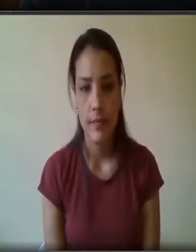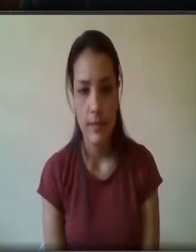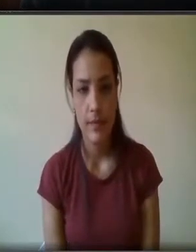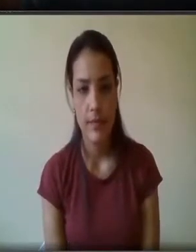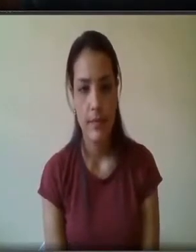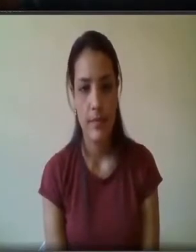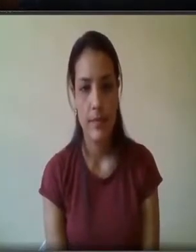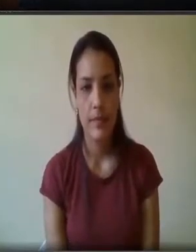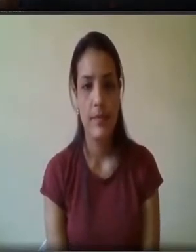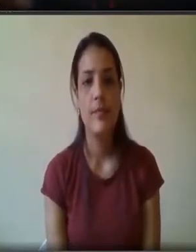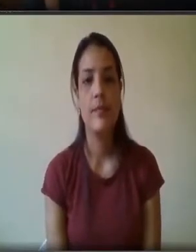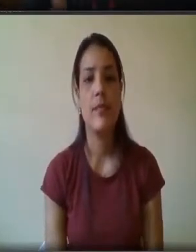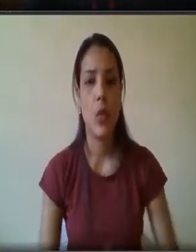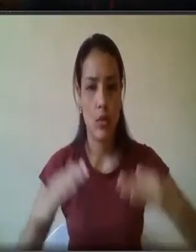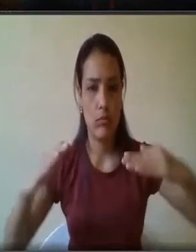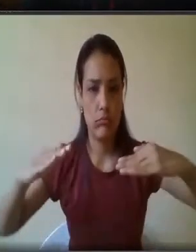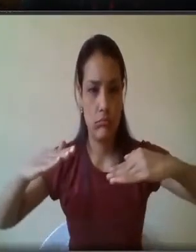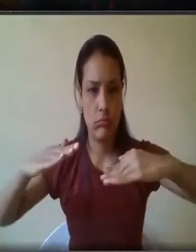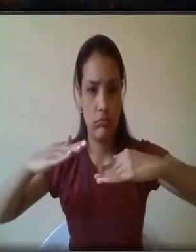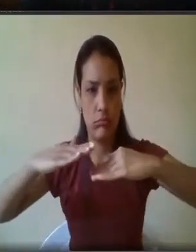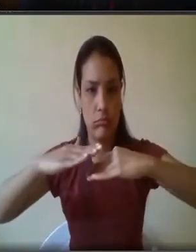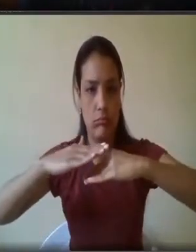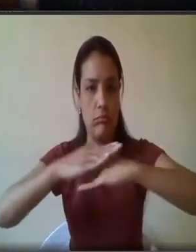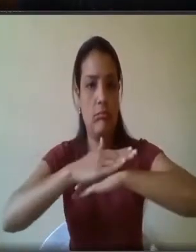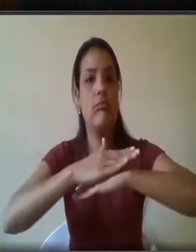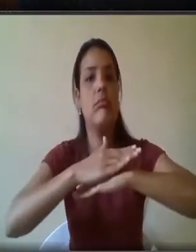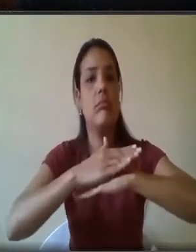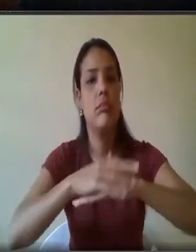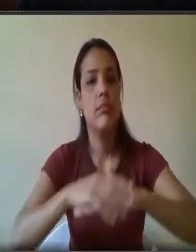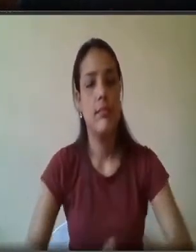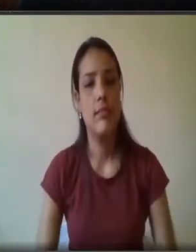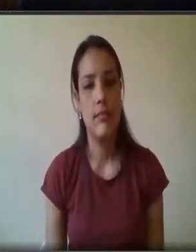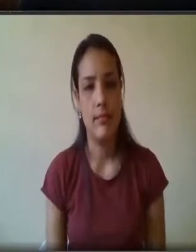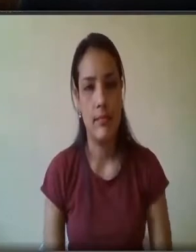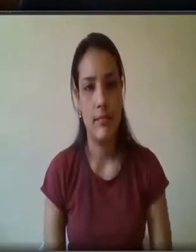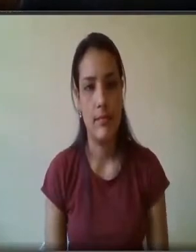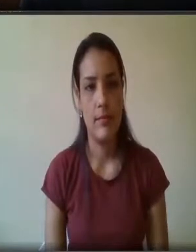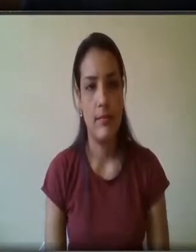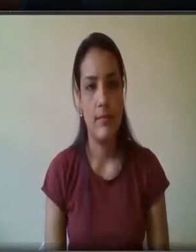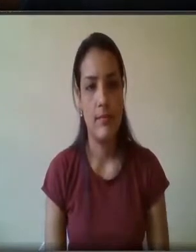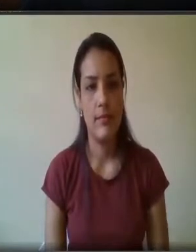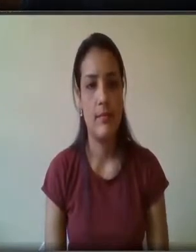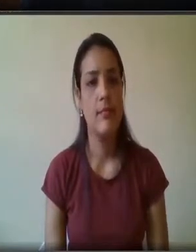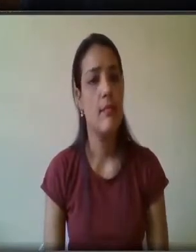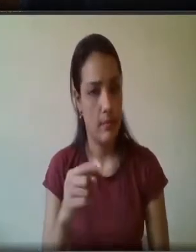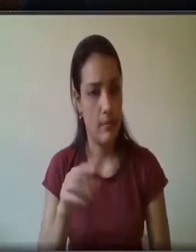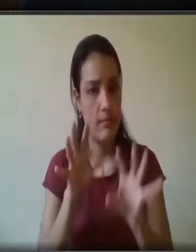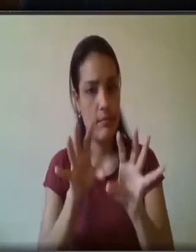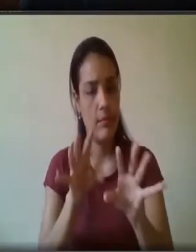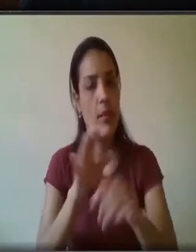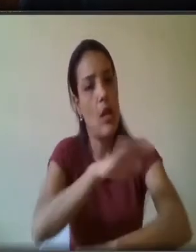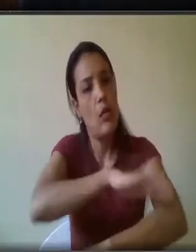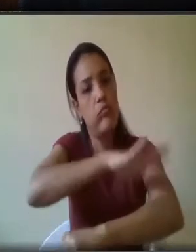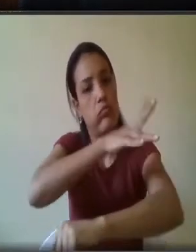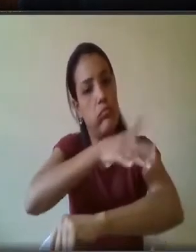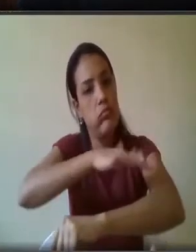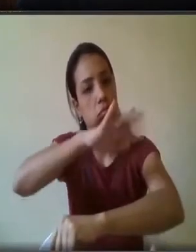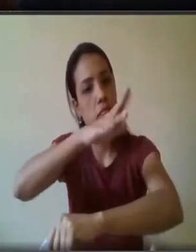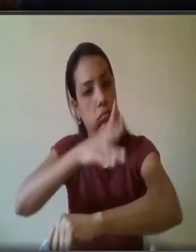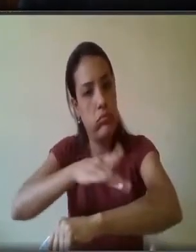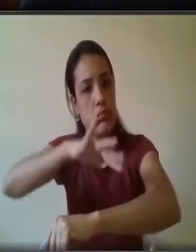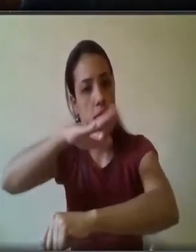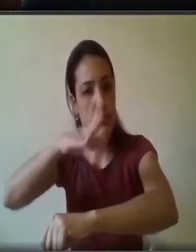E a outra se sobrepondo. É assim que se formam aquela macroforma do relevo, né? As cadeias montanhosas,